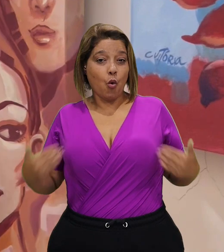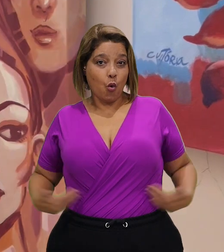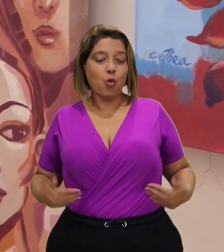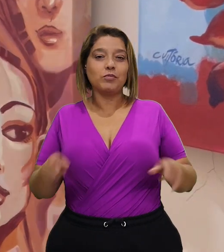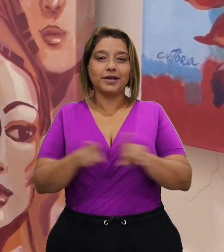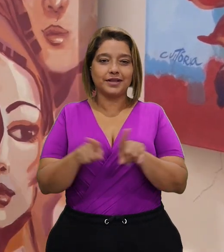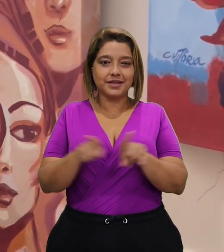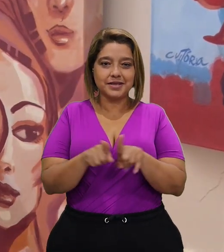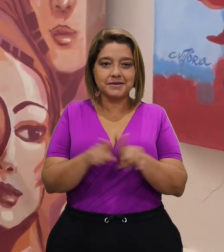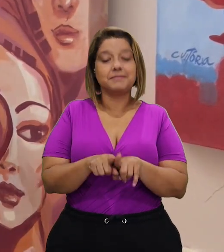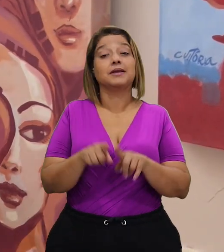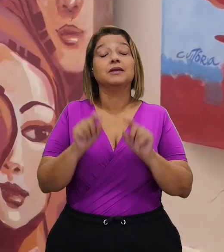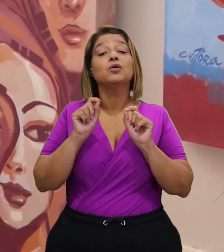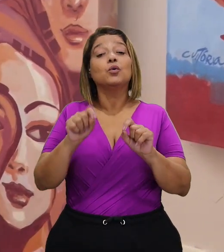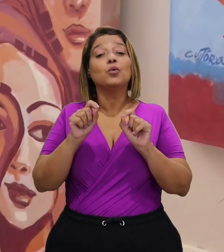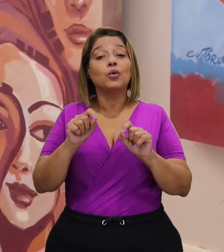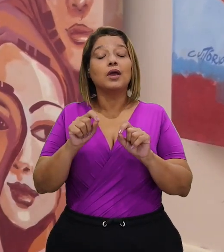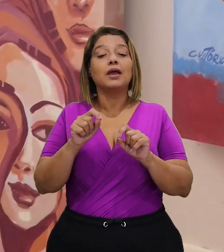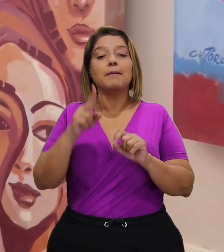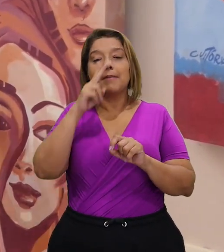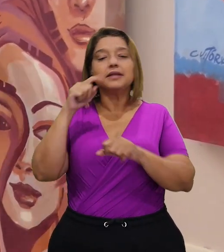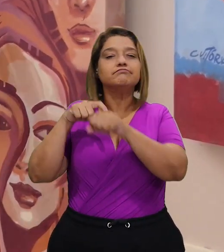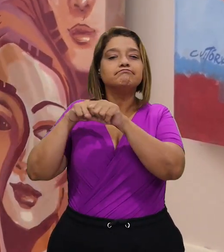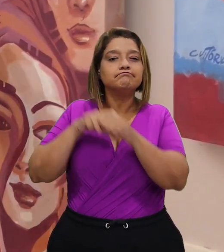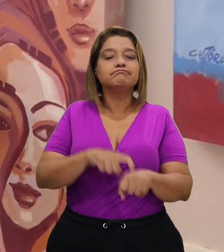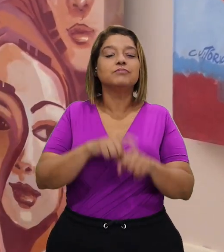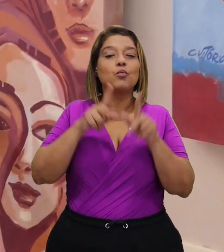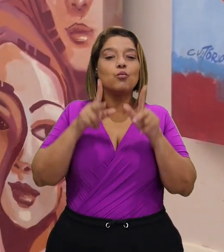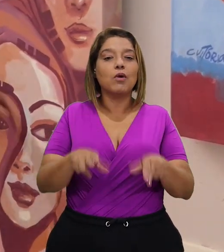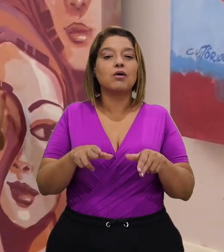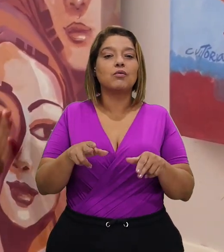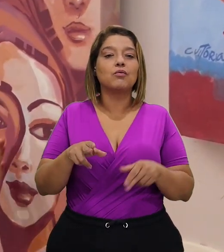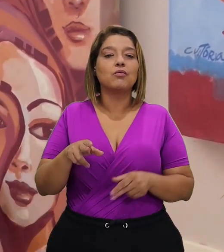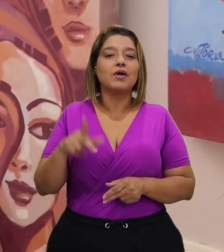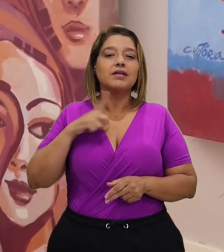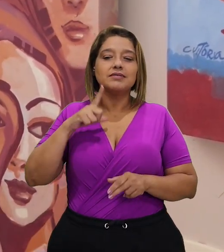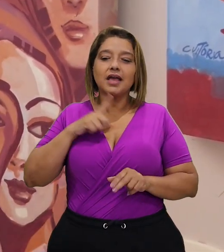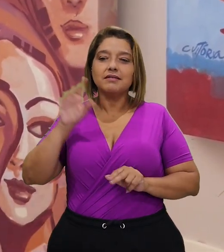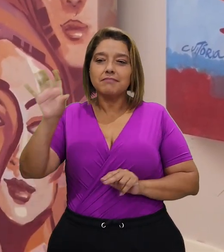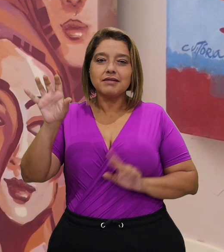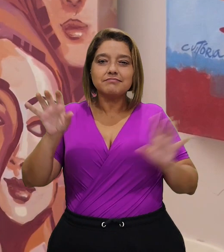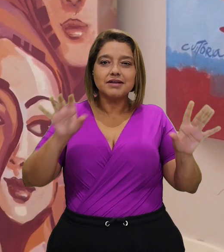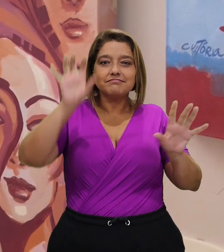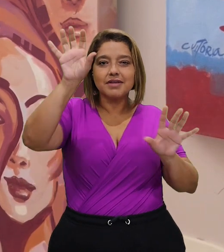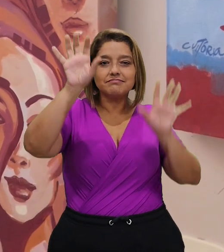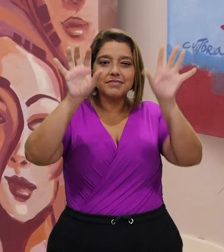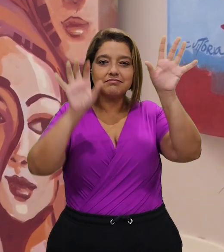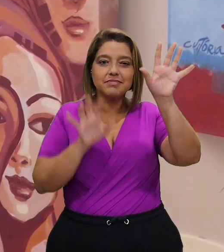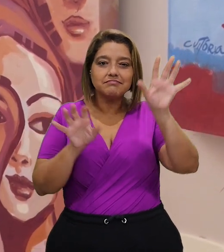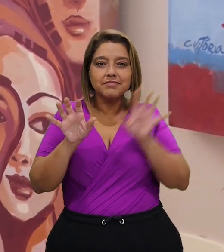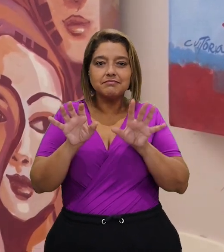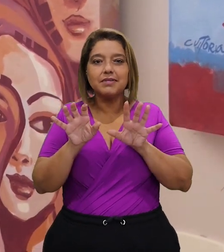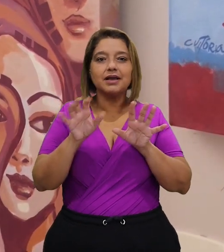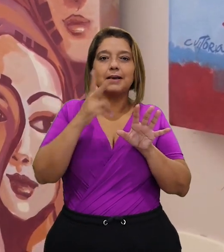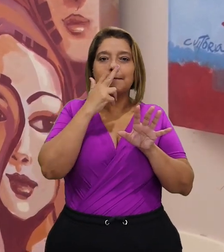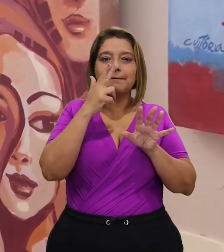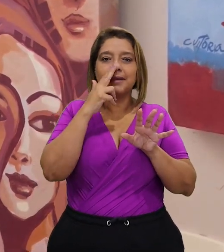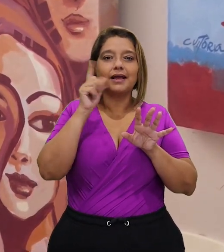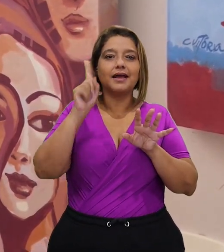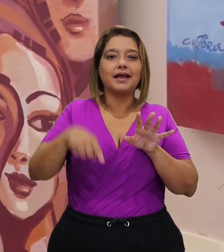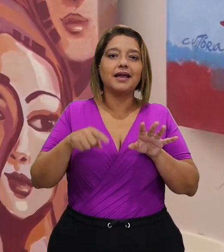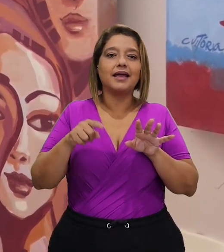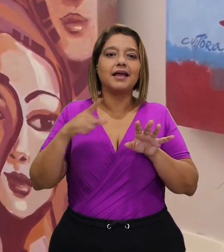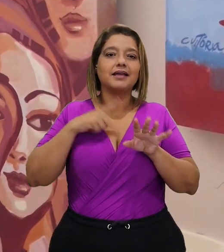de perfil maior, então se vocês observarem bem, a gente consegue perceber aqui o corpo dela. E ao mesmo